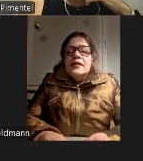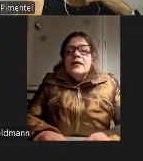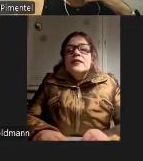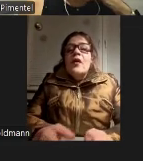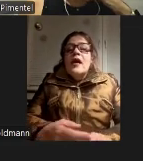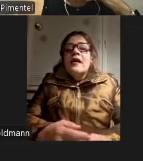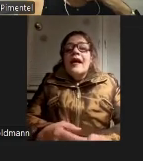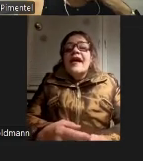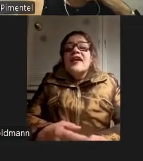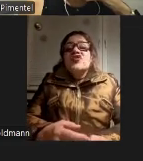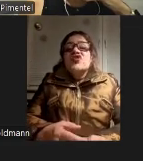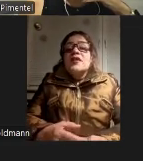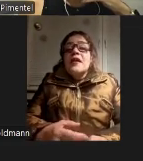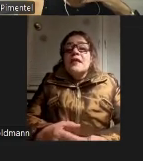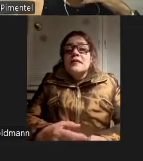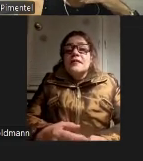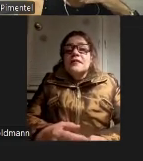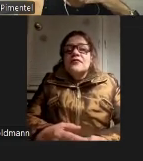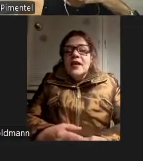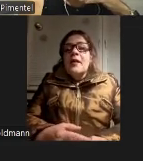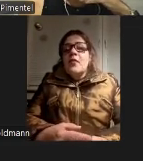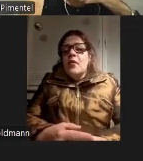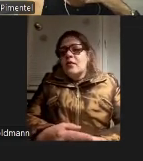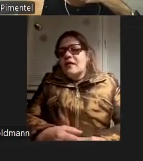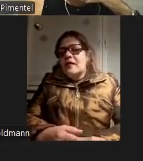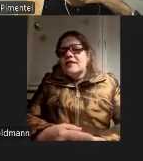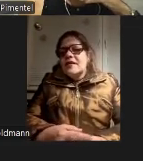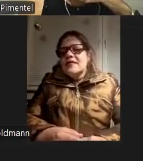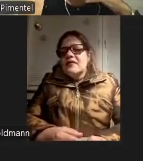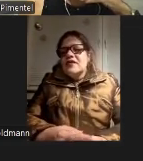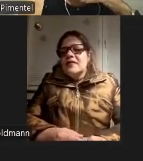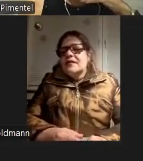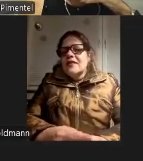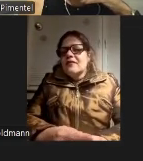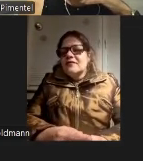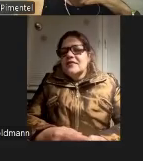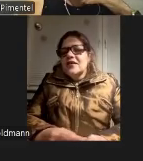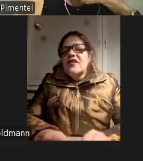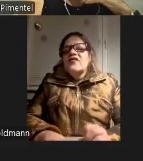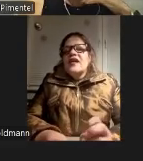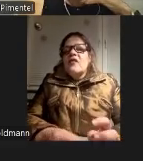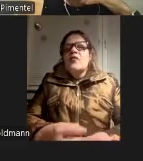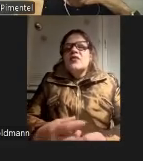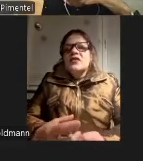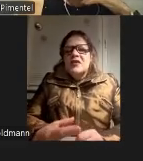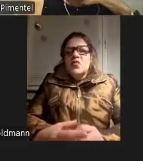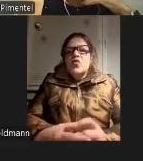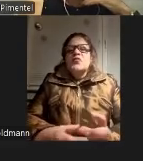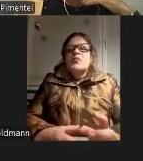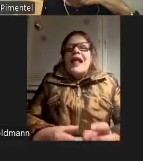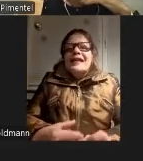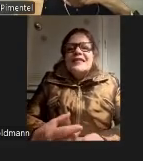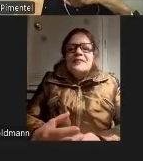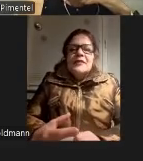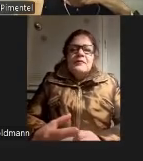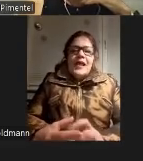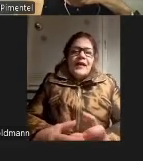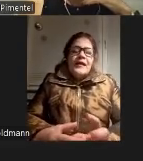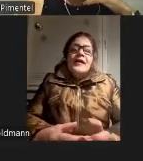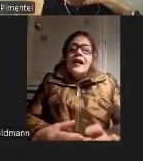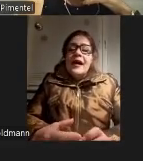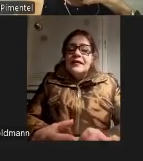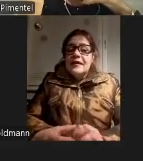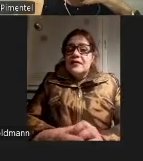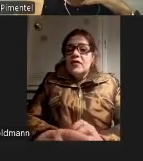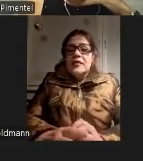e aí? Se eu arrancar a casquinha, fica bom? Essa ferida, não. Então, vai Não. ficar um por cima do outro, placa em cima de